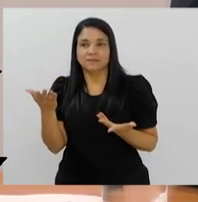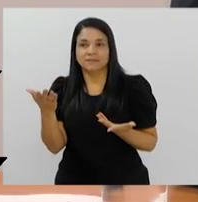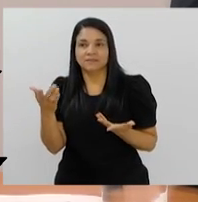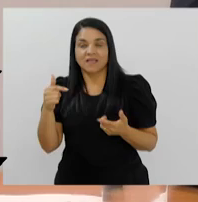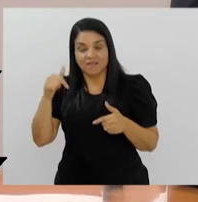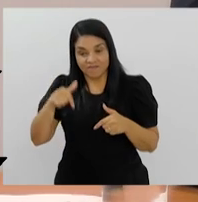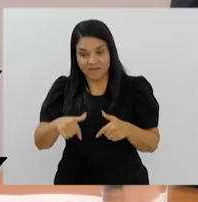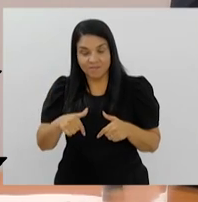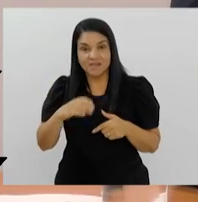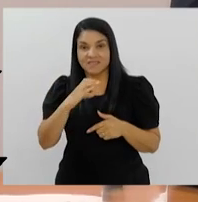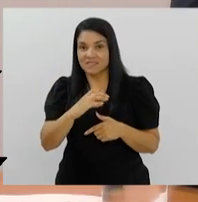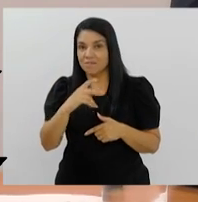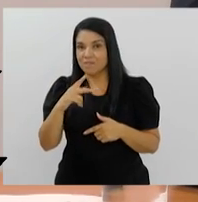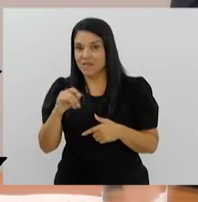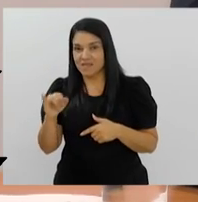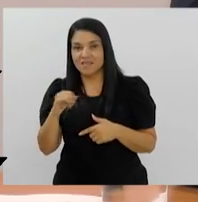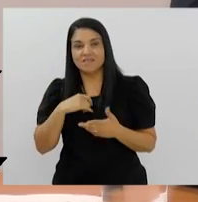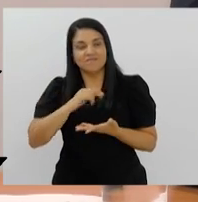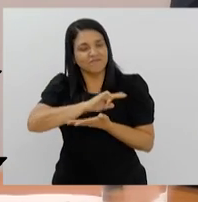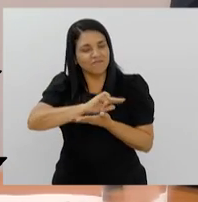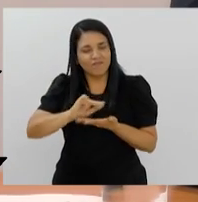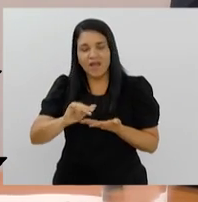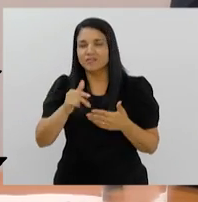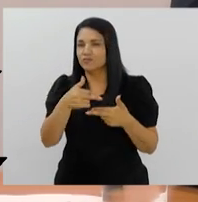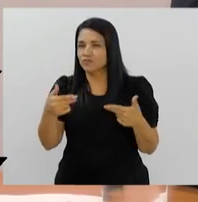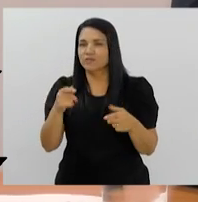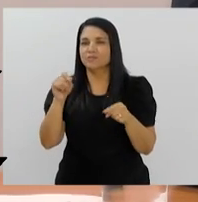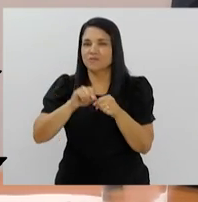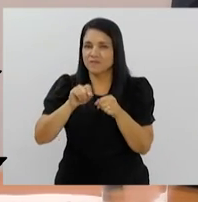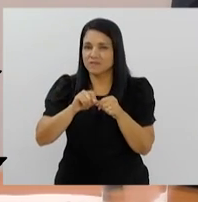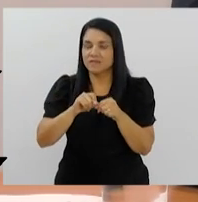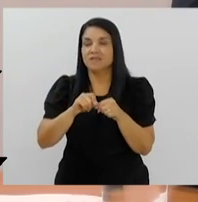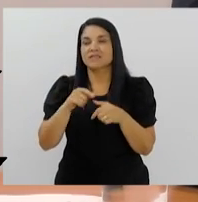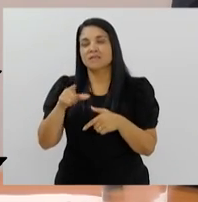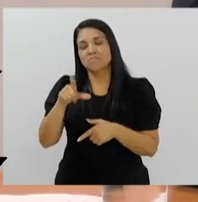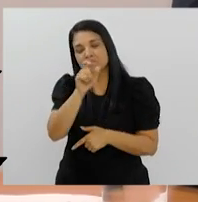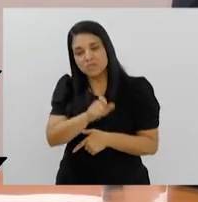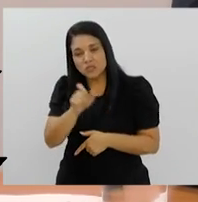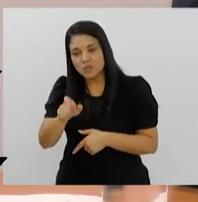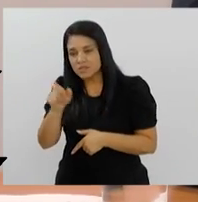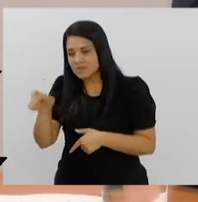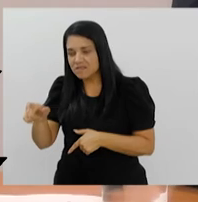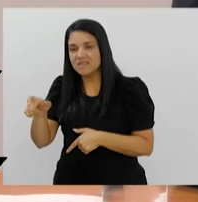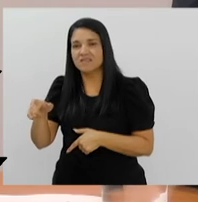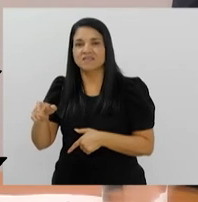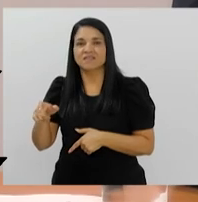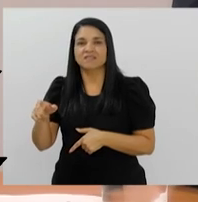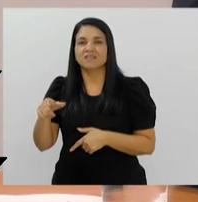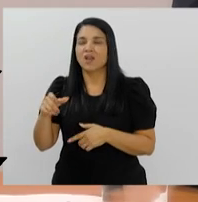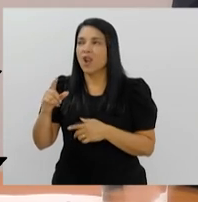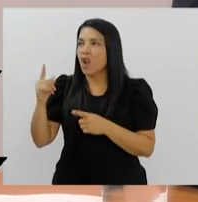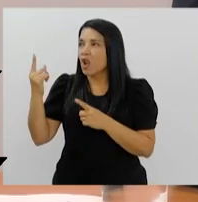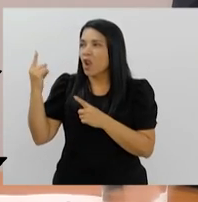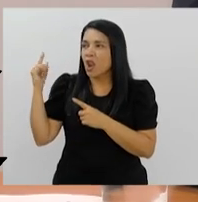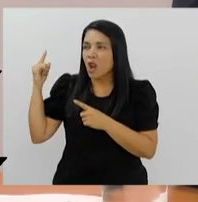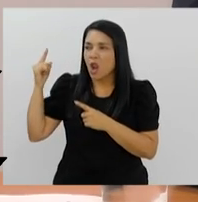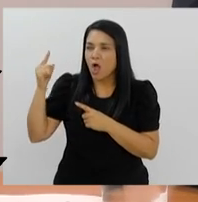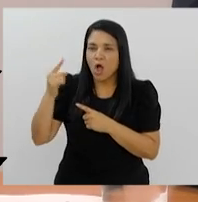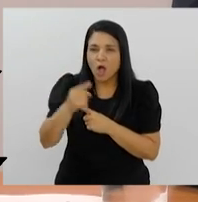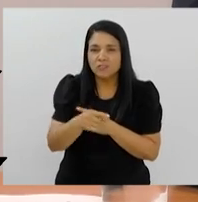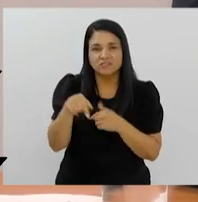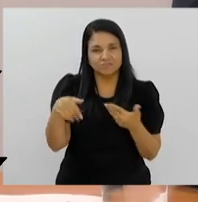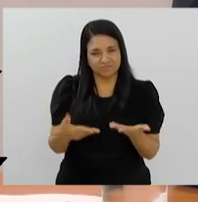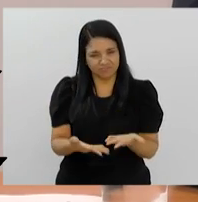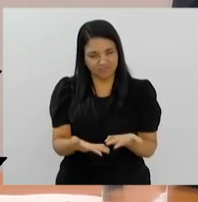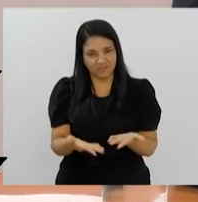vem para cá a gente perde um tempão cheio de coisa para fazer todo mundo aqui Teve gente que veio de longe e não diz nada então para não perder o tempo do senhor